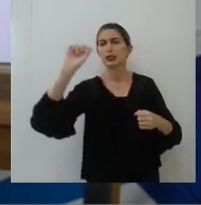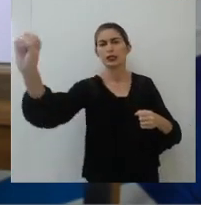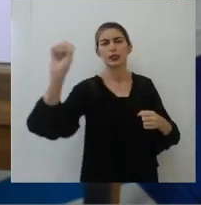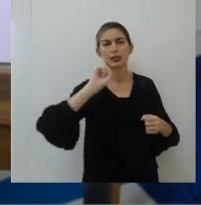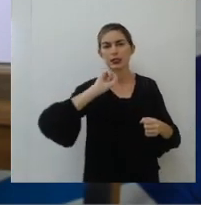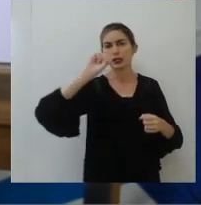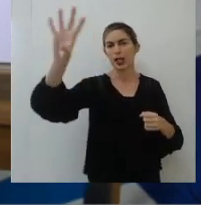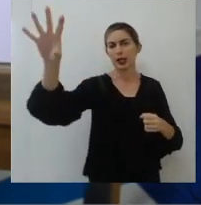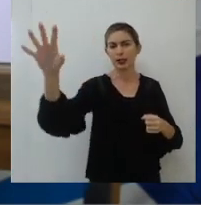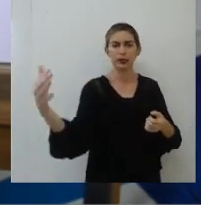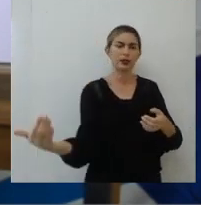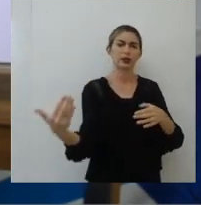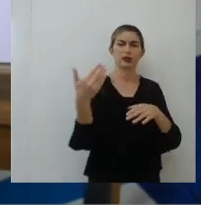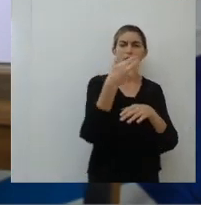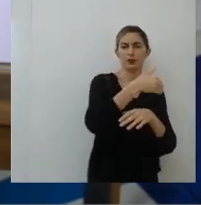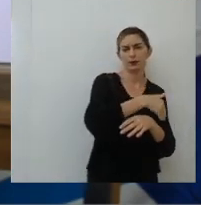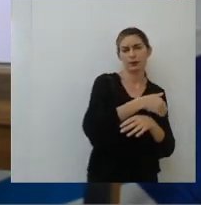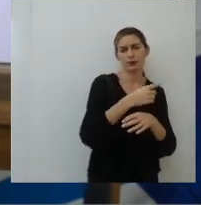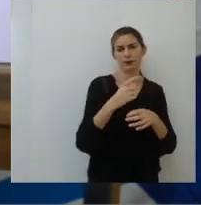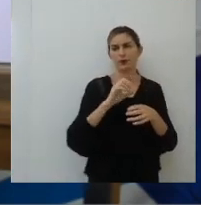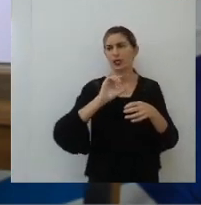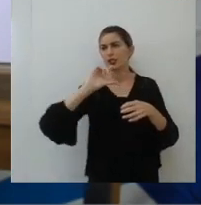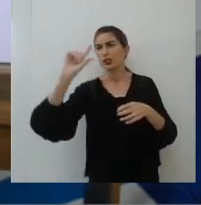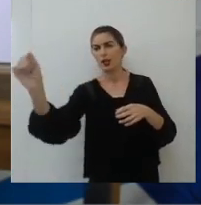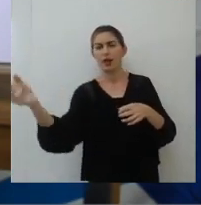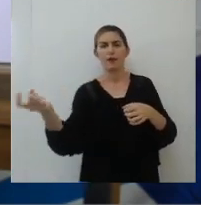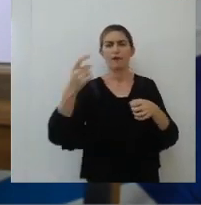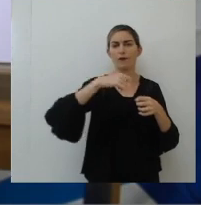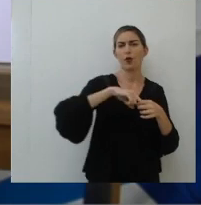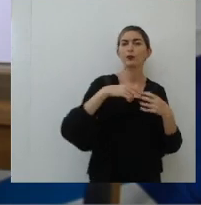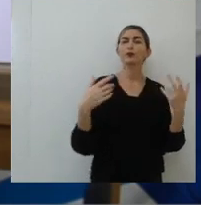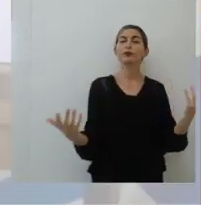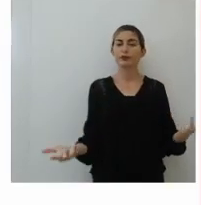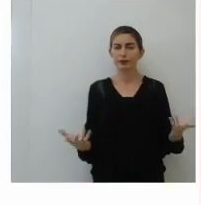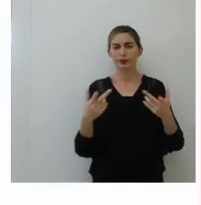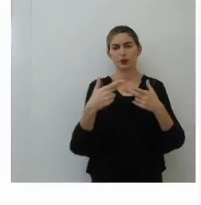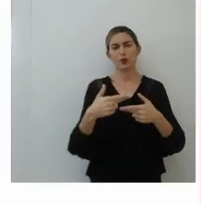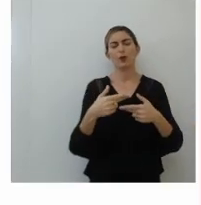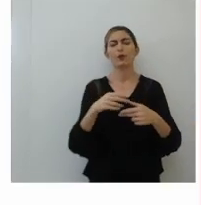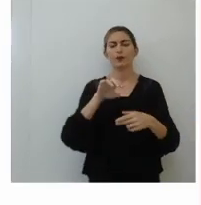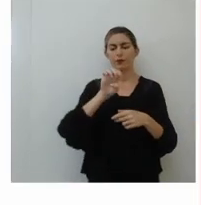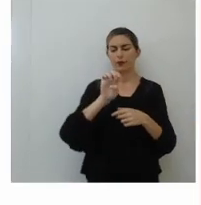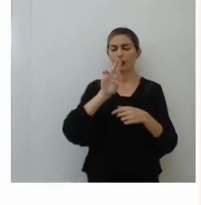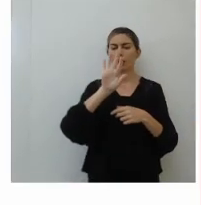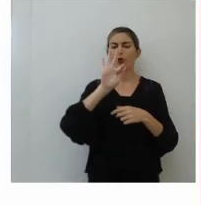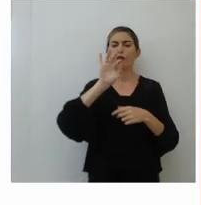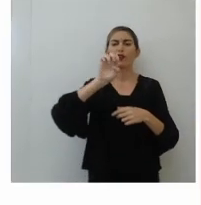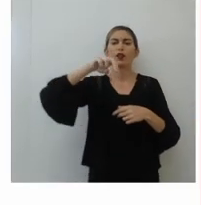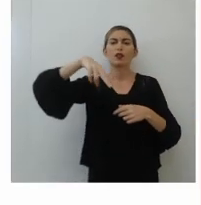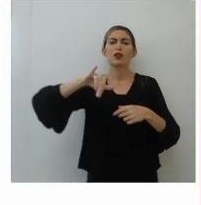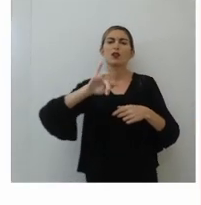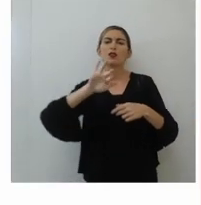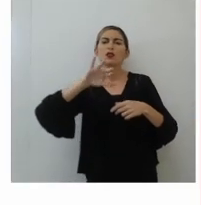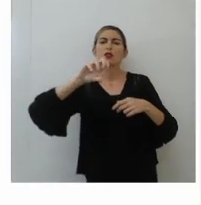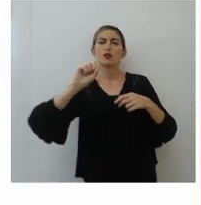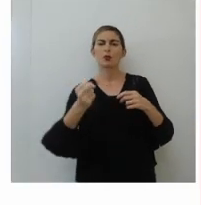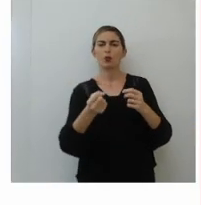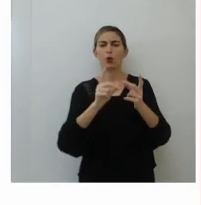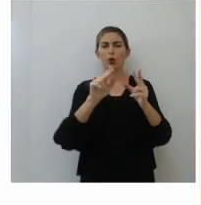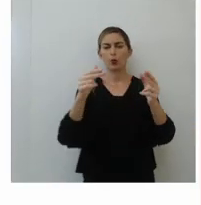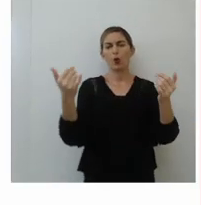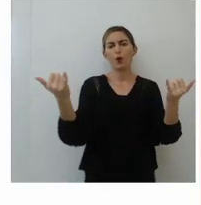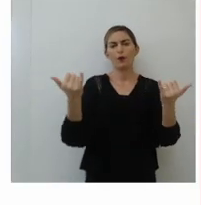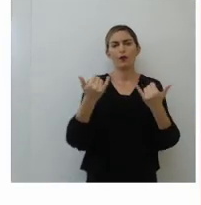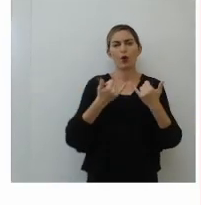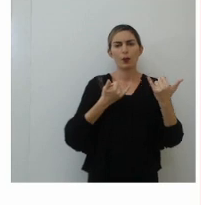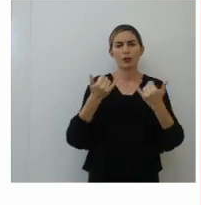de antíteses, tá? Já já eu chego em paradoxo. Eufemismo é a suavização de uma